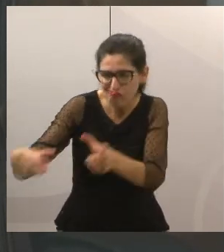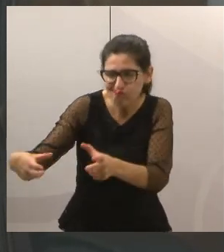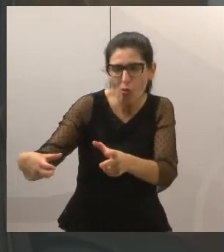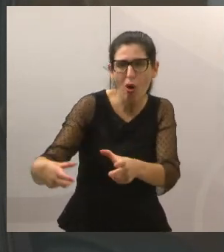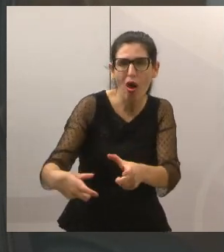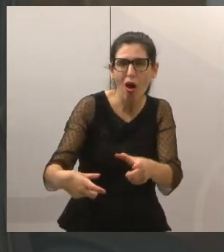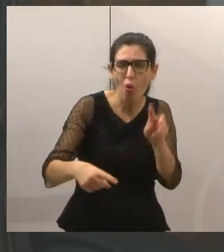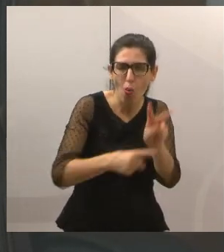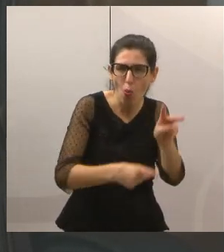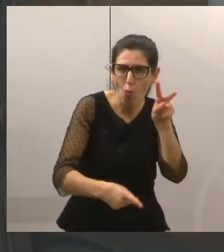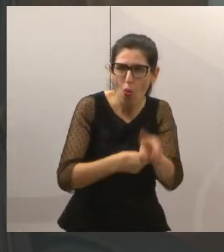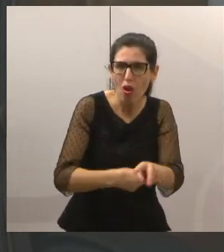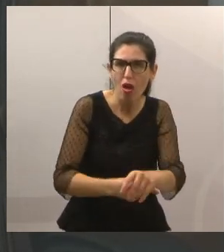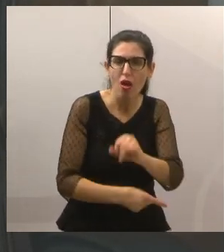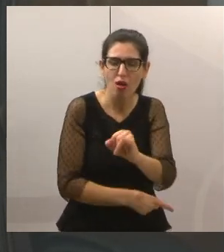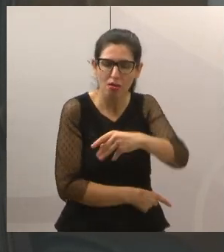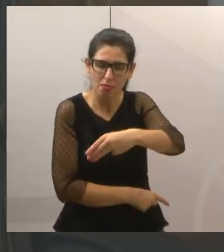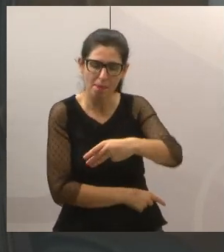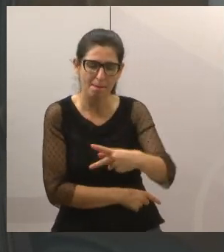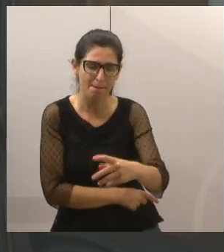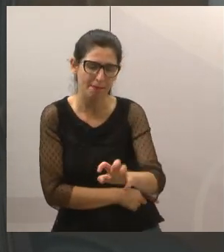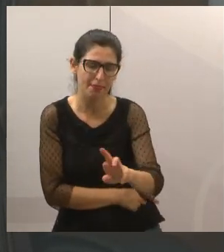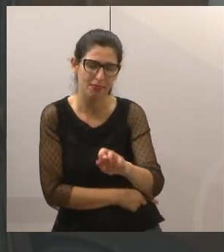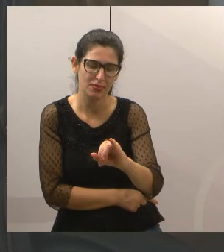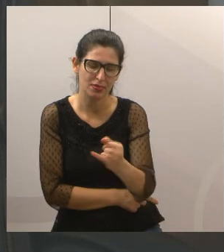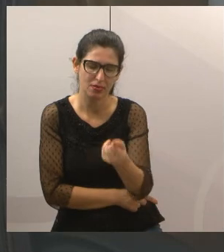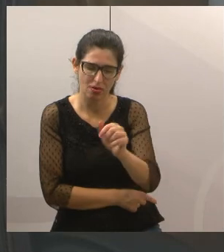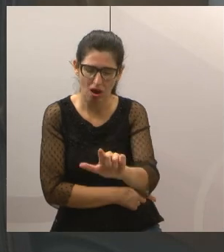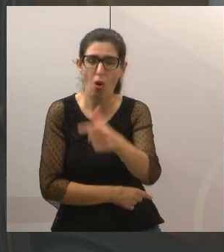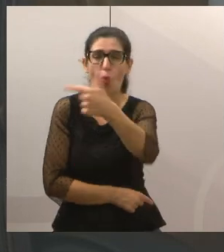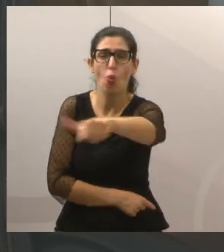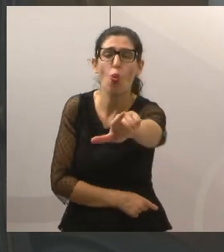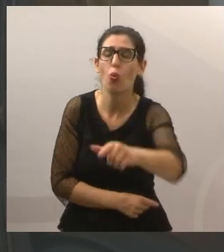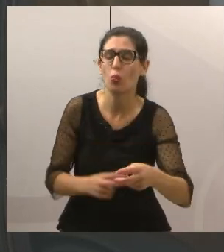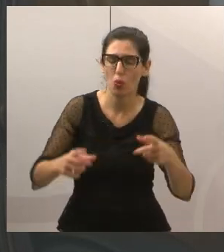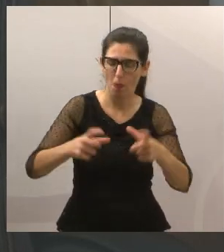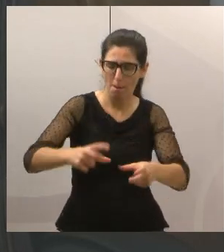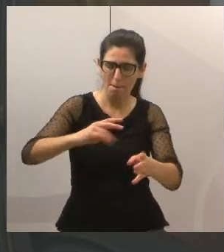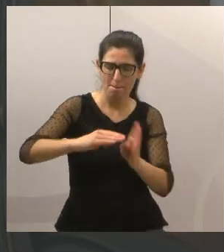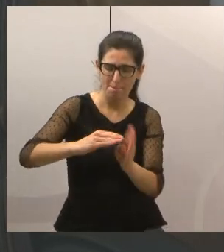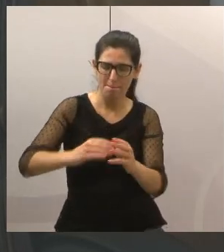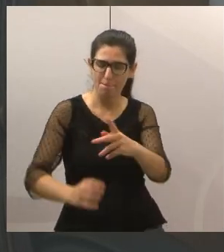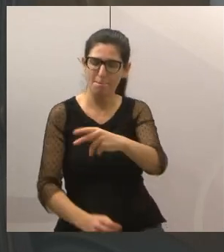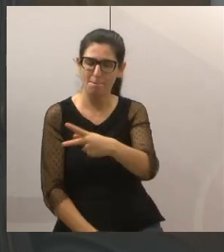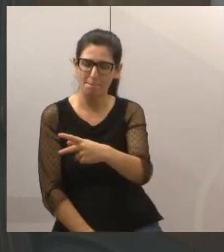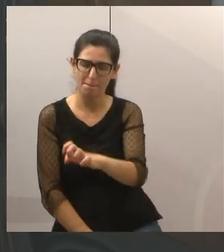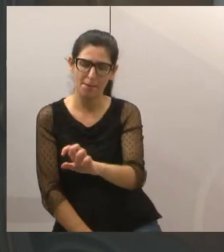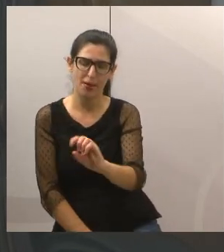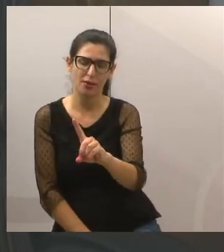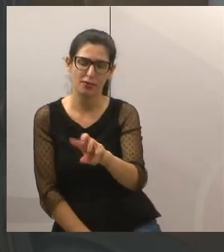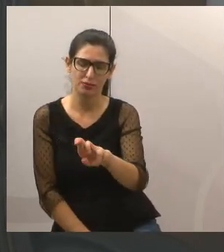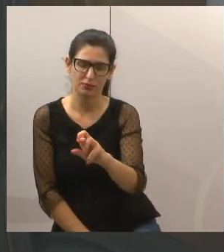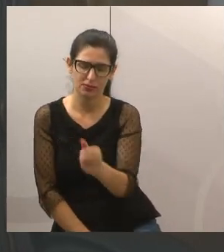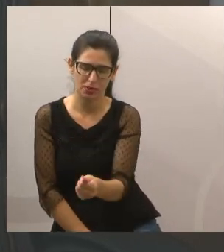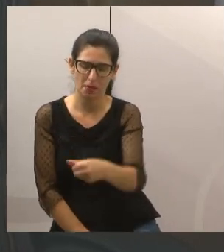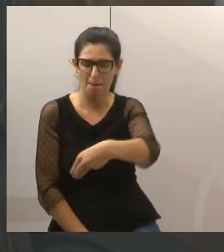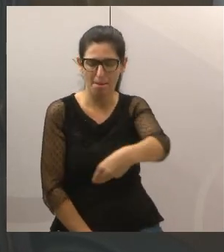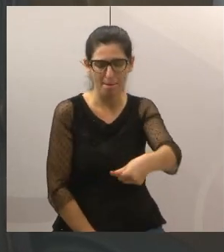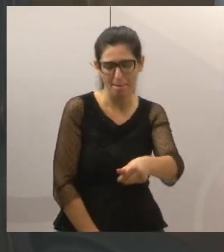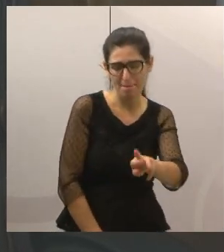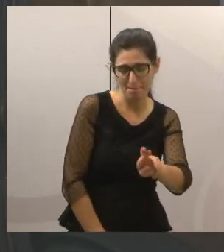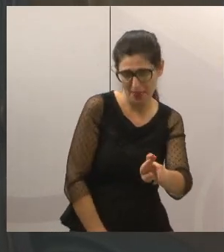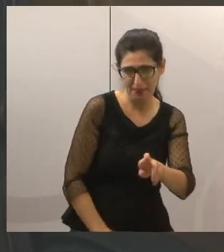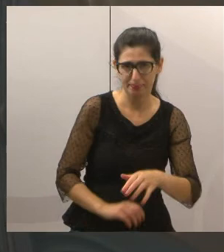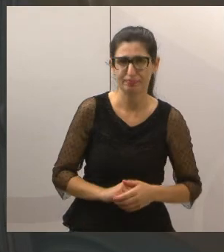Mar. Aqui tem a previsão de mais uma apenas, que é a de Igarapés. Quero que você me responda 2 perguntas.